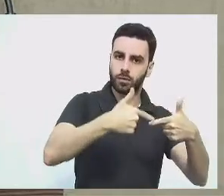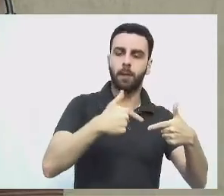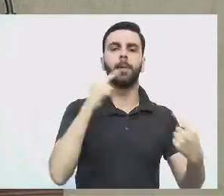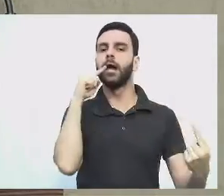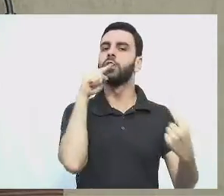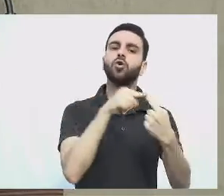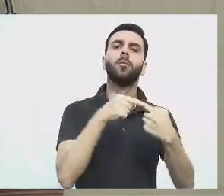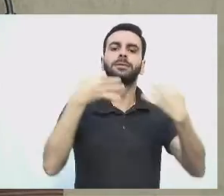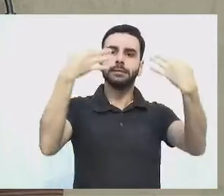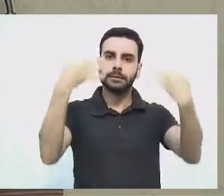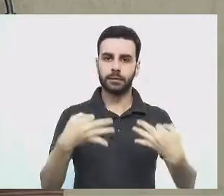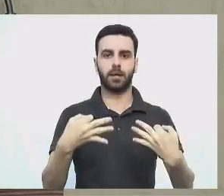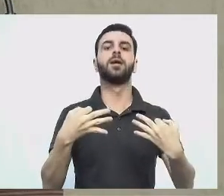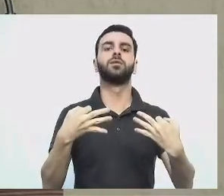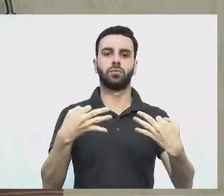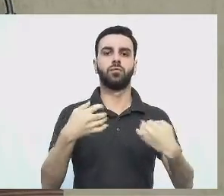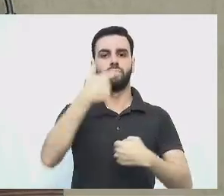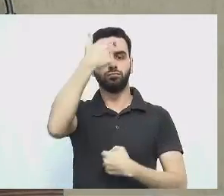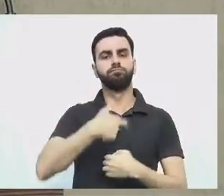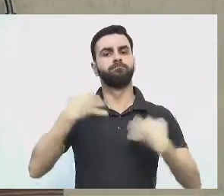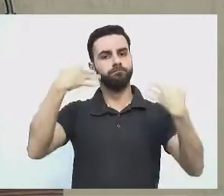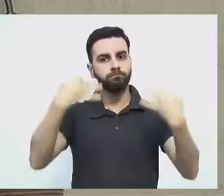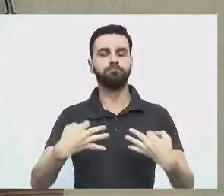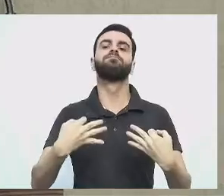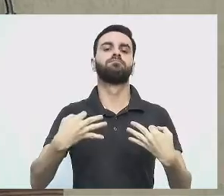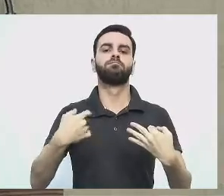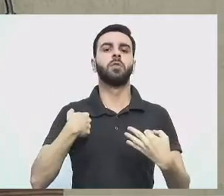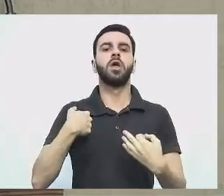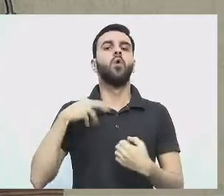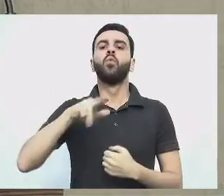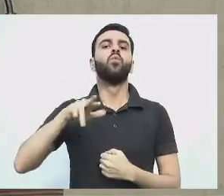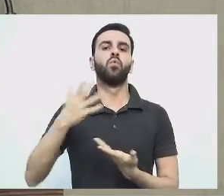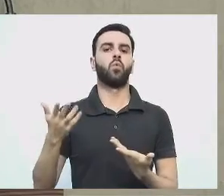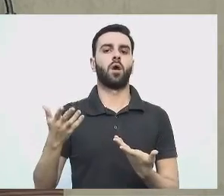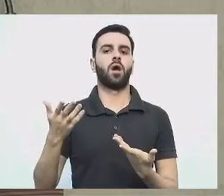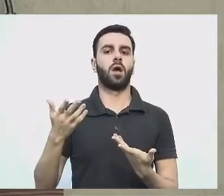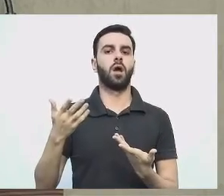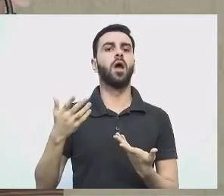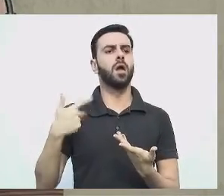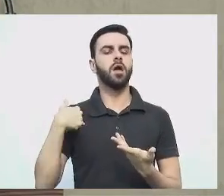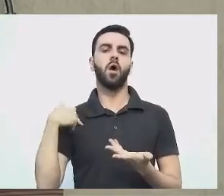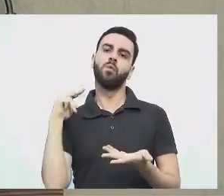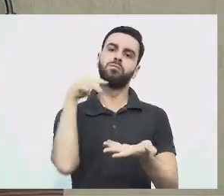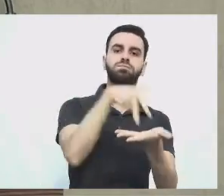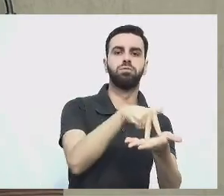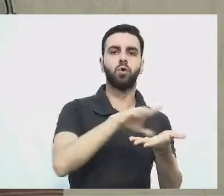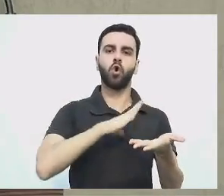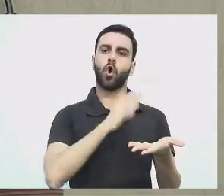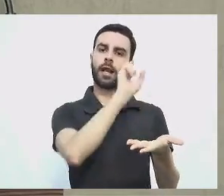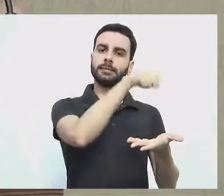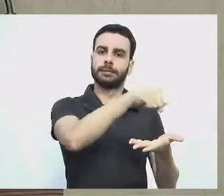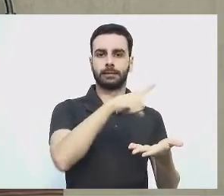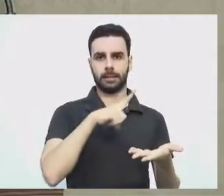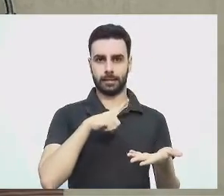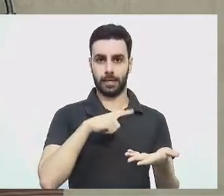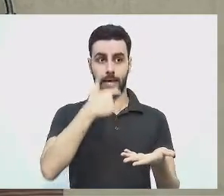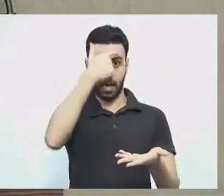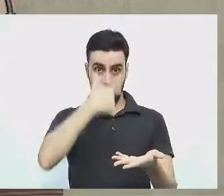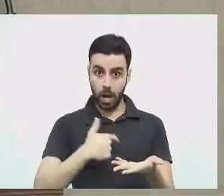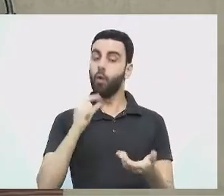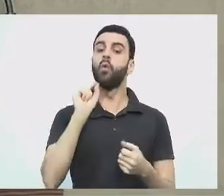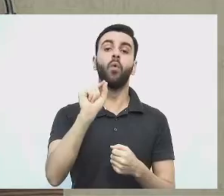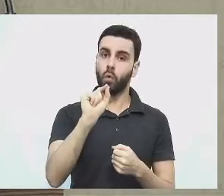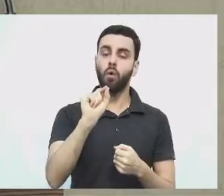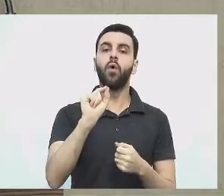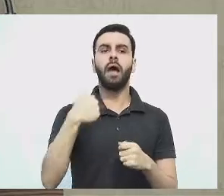é na honestidade, sou um homem honrado. Eu não sou um homem que não tem coragem de pisar no meu bairro depois de eleito. Eu não sou um homem